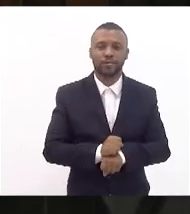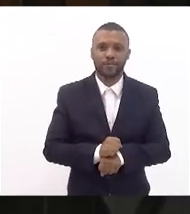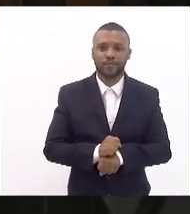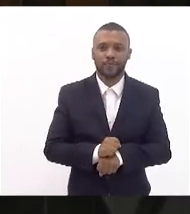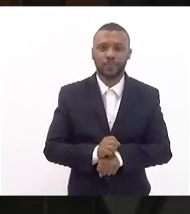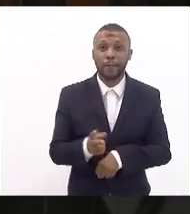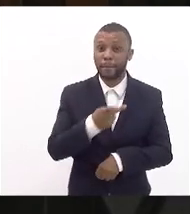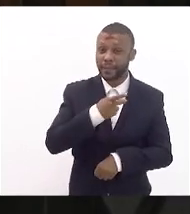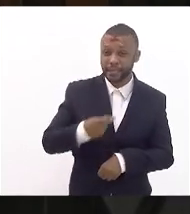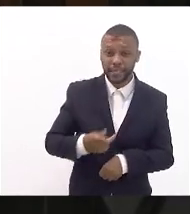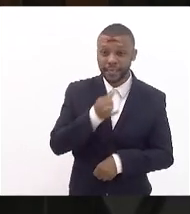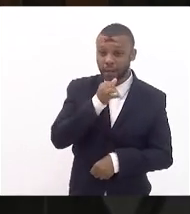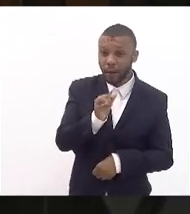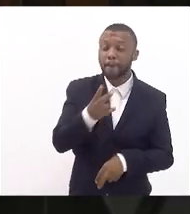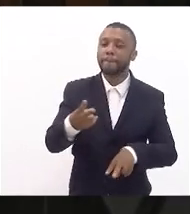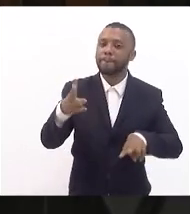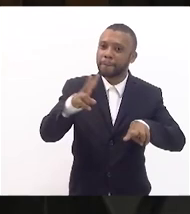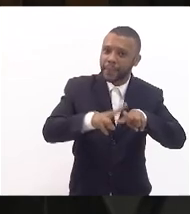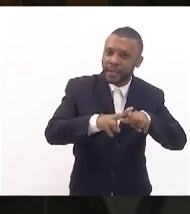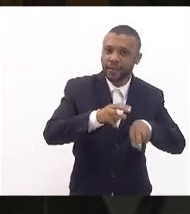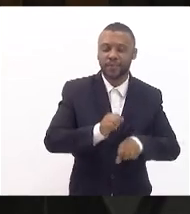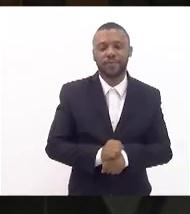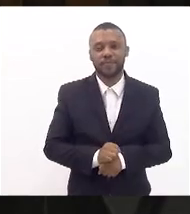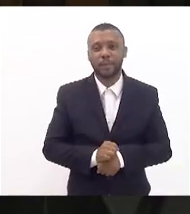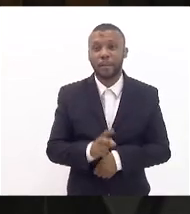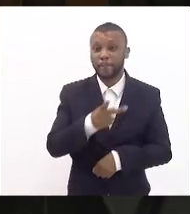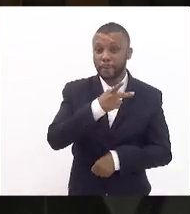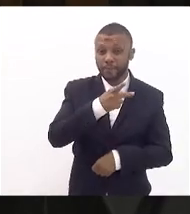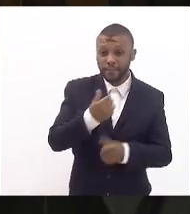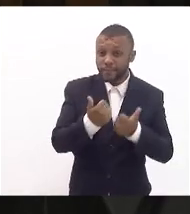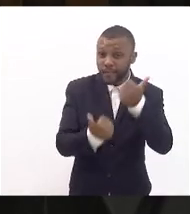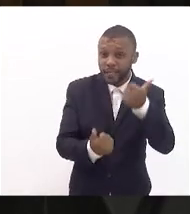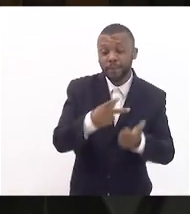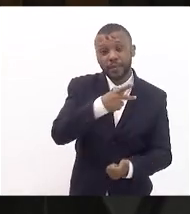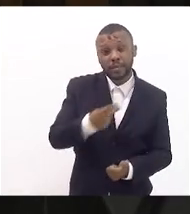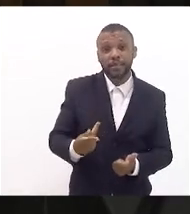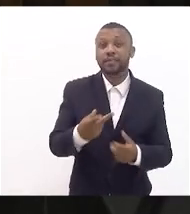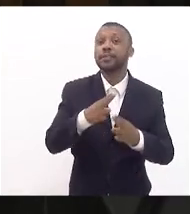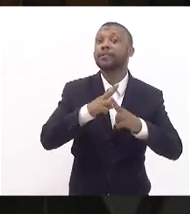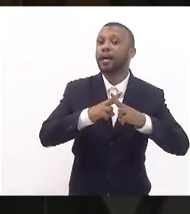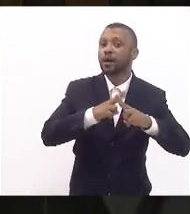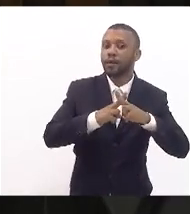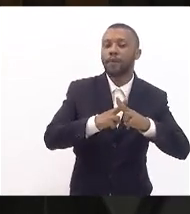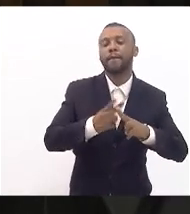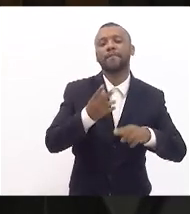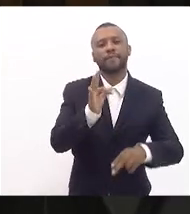preso. Presidente da Valec, preso. Vice-presidente da Caixa Econômica Federal,